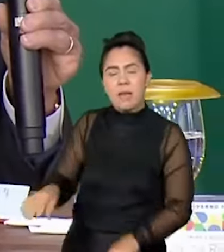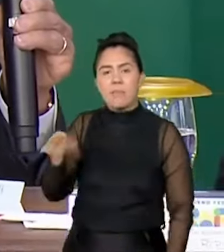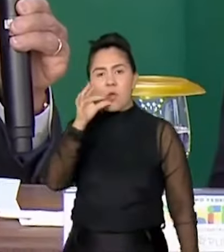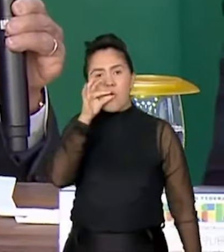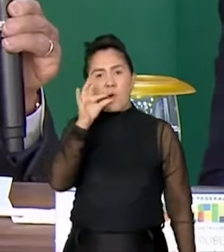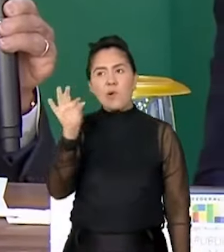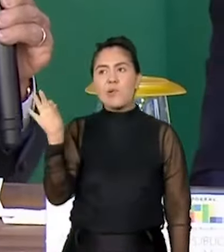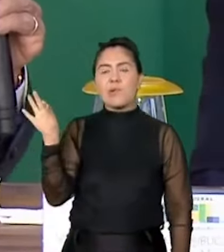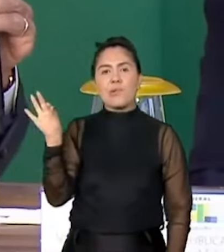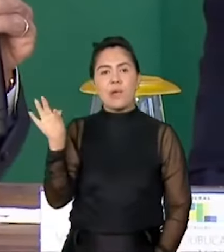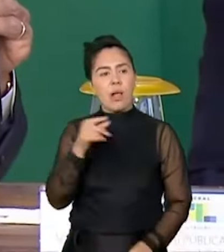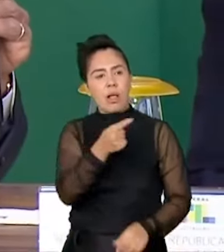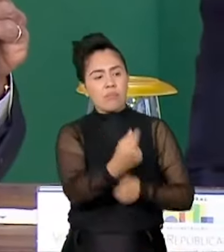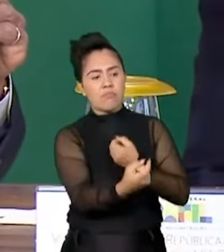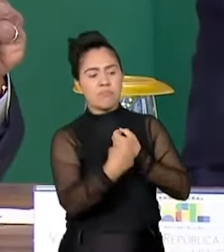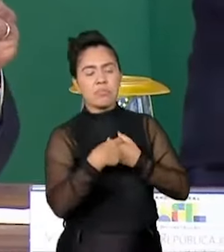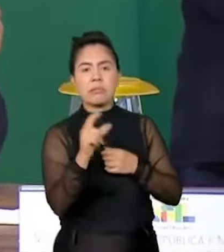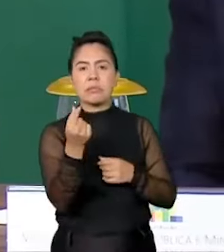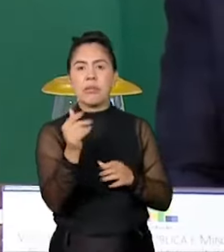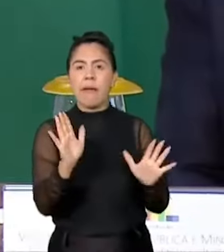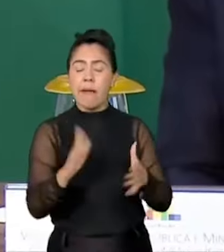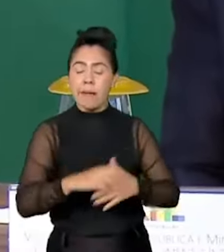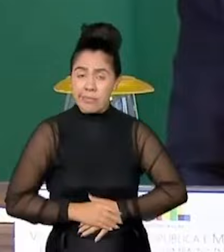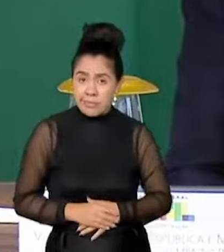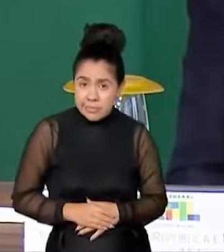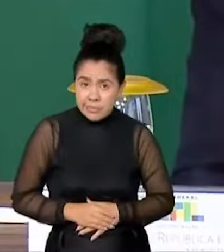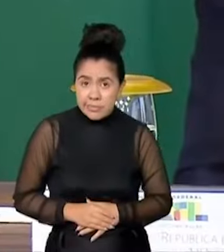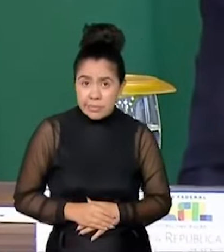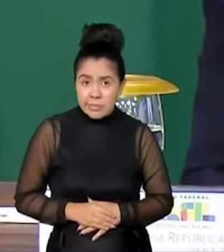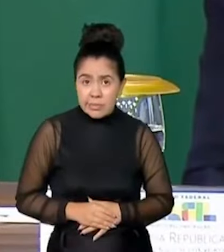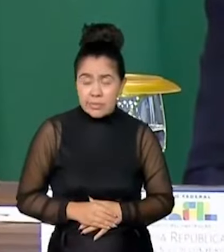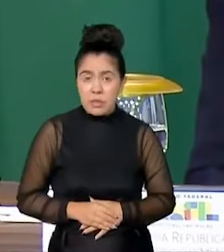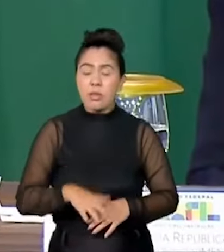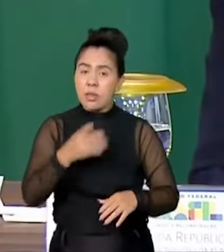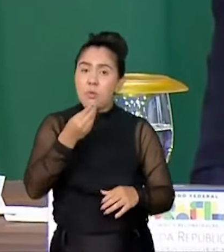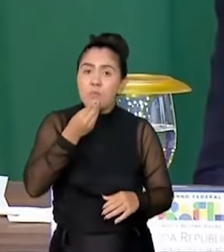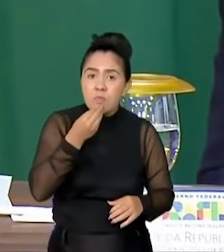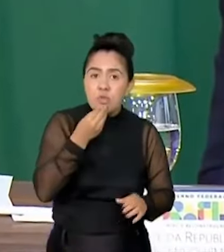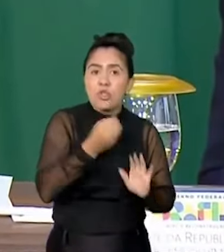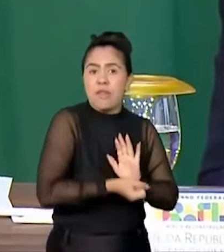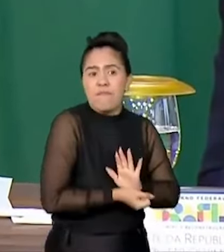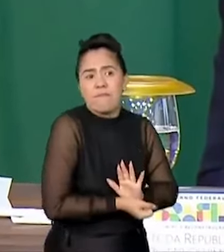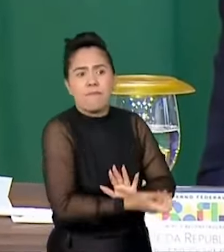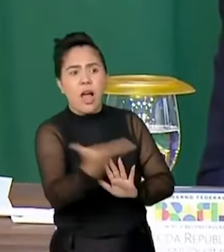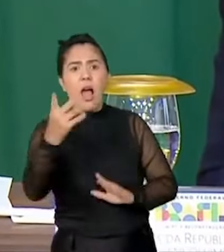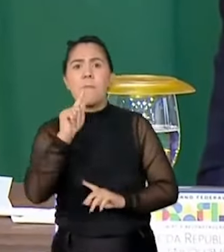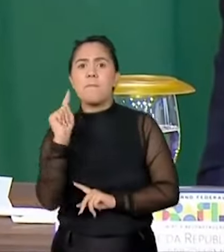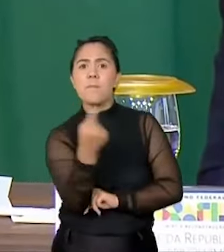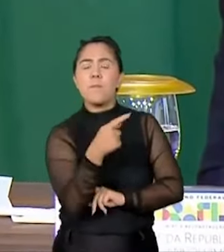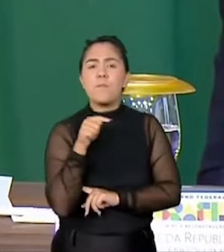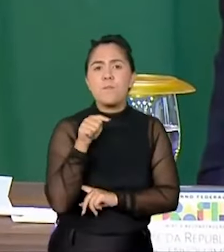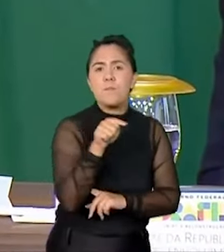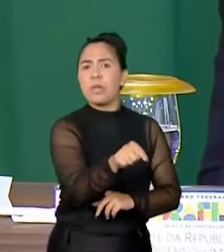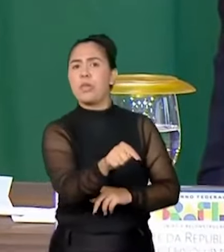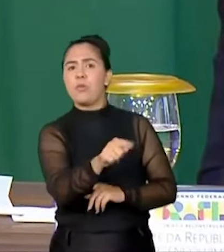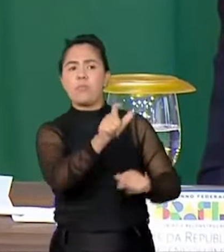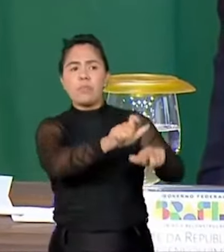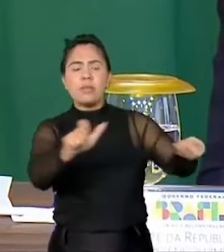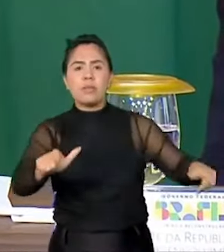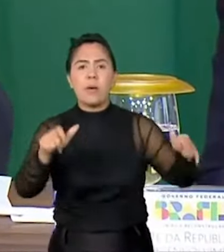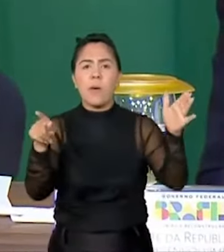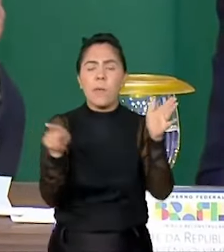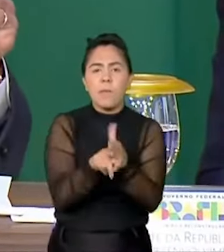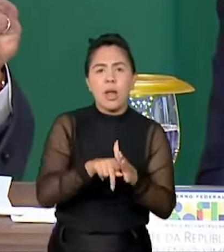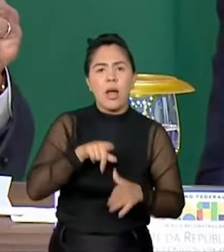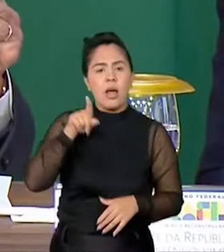receber um empréstimo. É muito mais fácil do que você receber 1000 pessoas de chandália havaiana com o